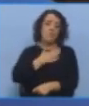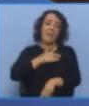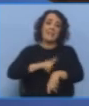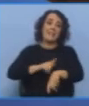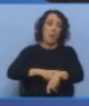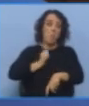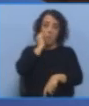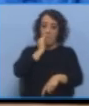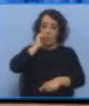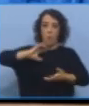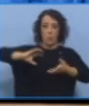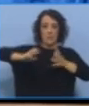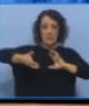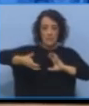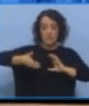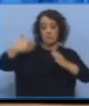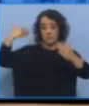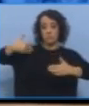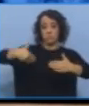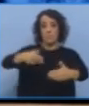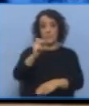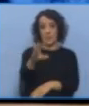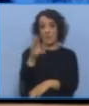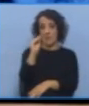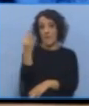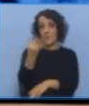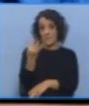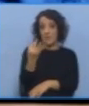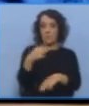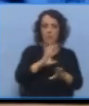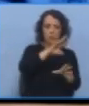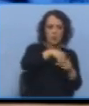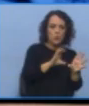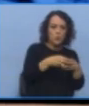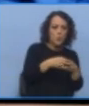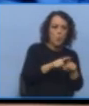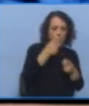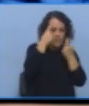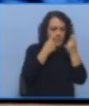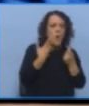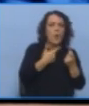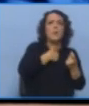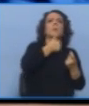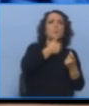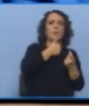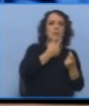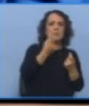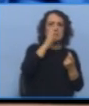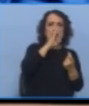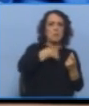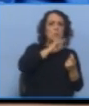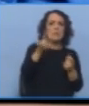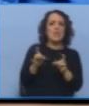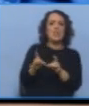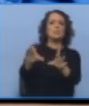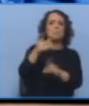de crise e durante estes últimos 10 anos, onde nesses grupos endereçávamos. E agora, como é que eu faço se eu tenho que despedir pessoas? Como é